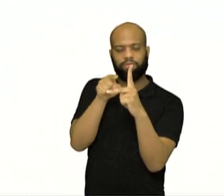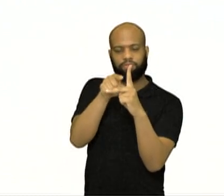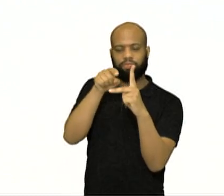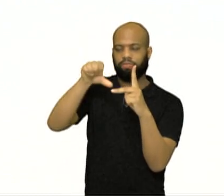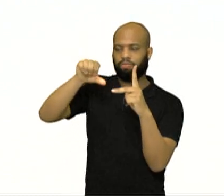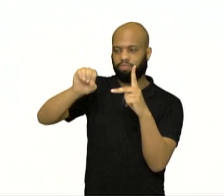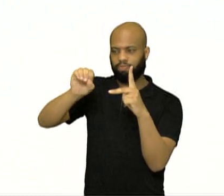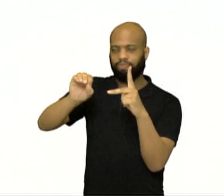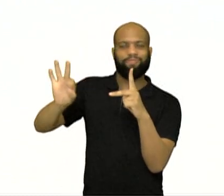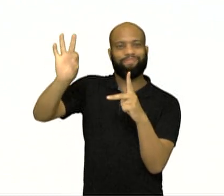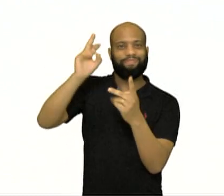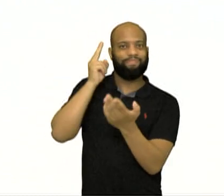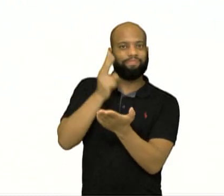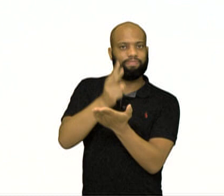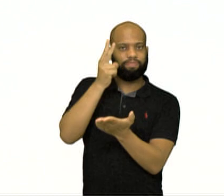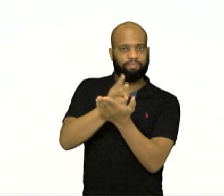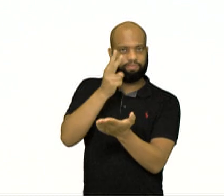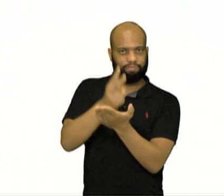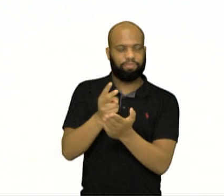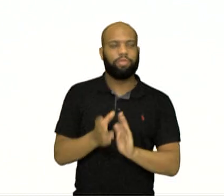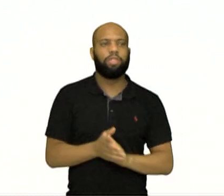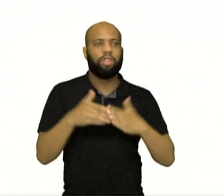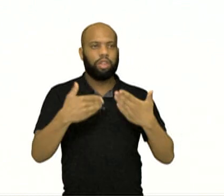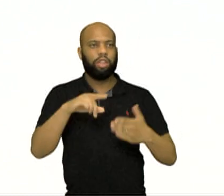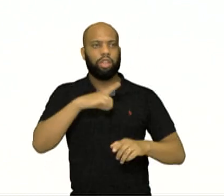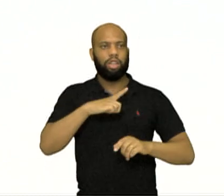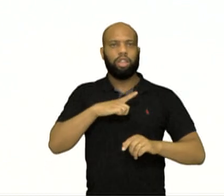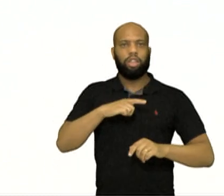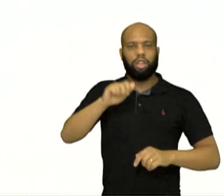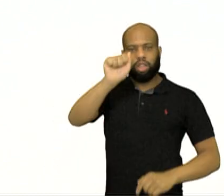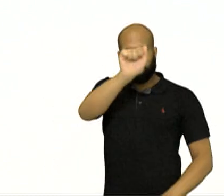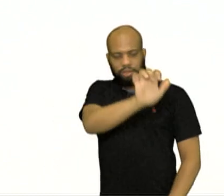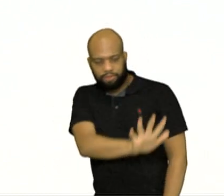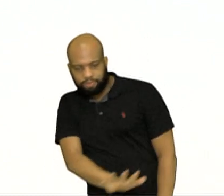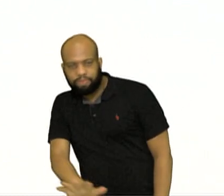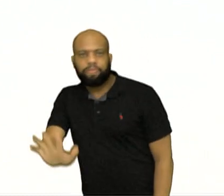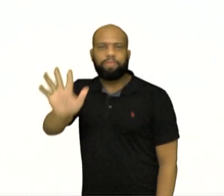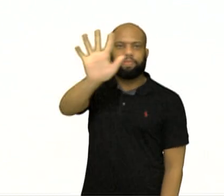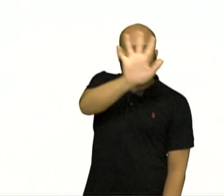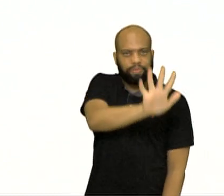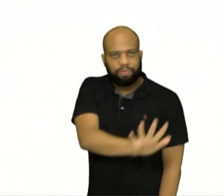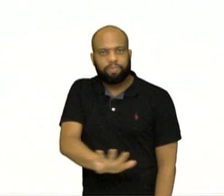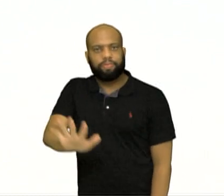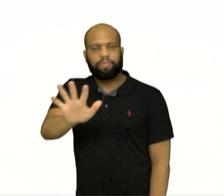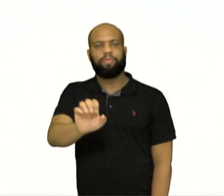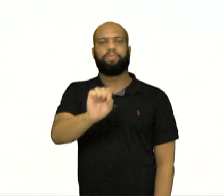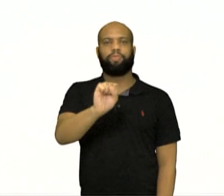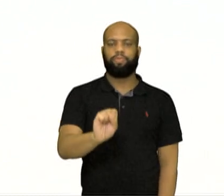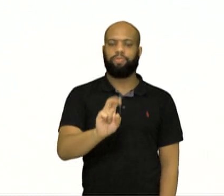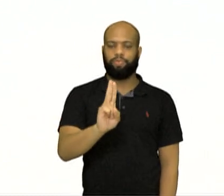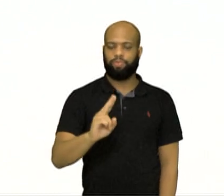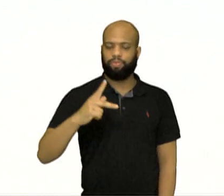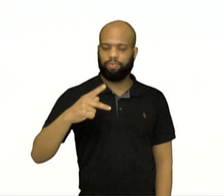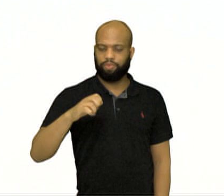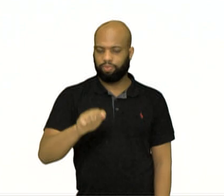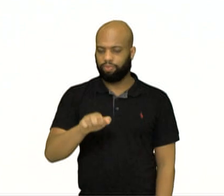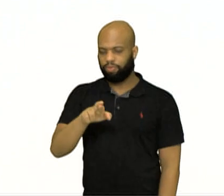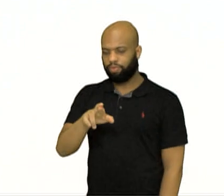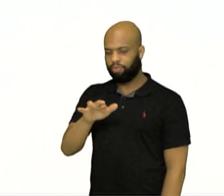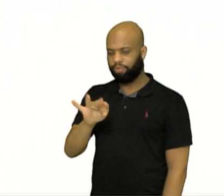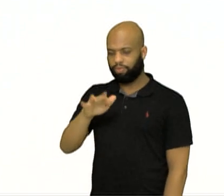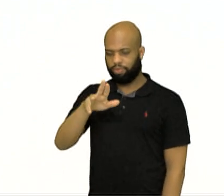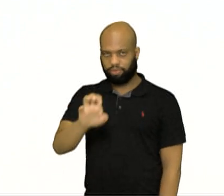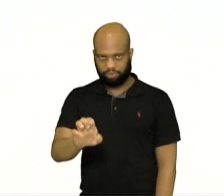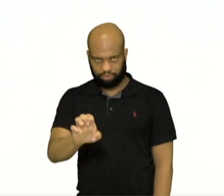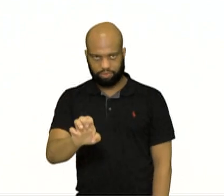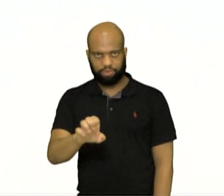tá? Então, a superfície equipotencial é perpendicular ao campo. Repetindo de novo, pra não esquecer. Então,